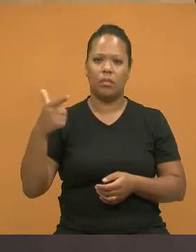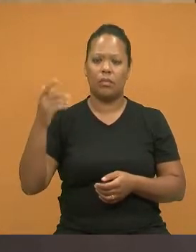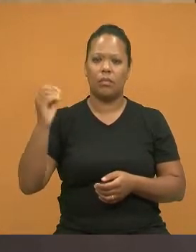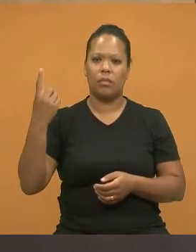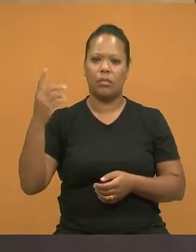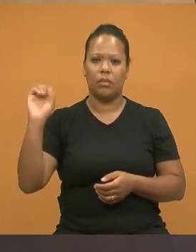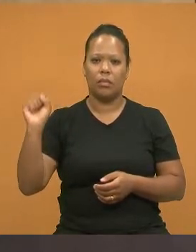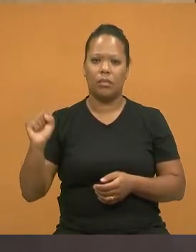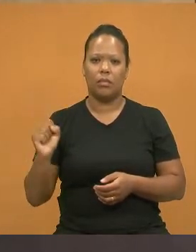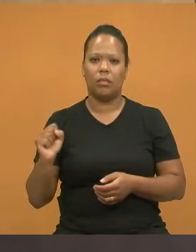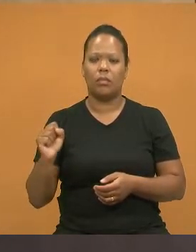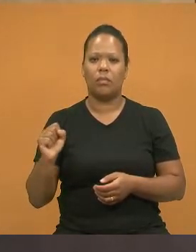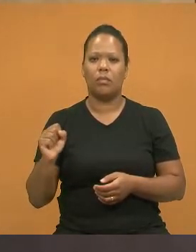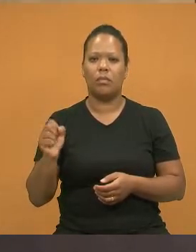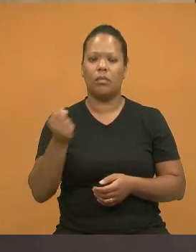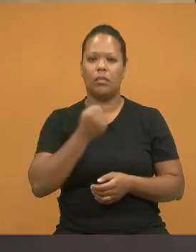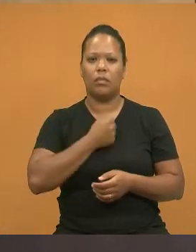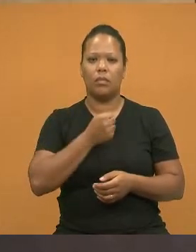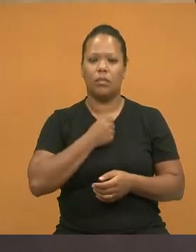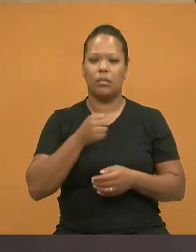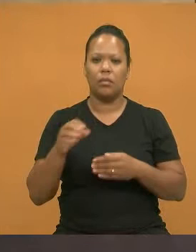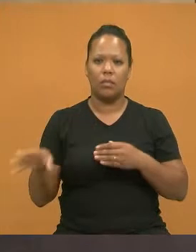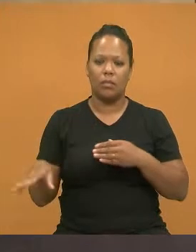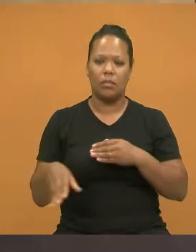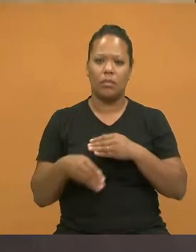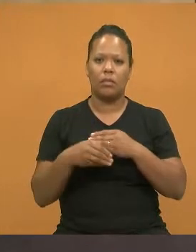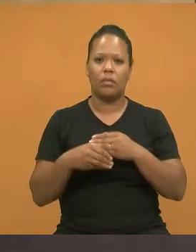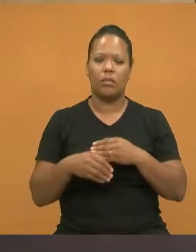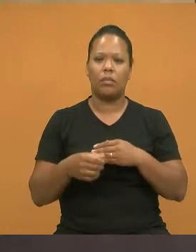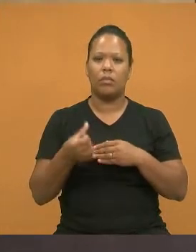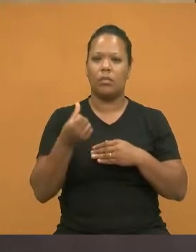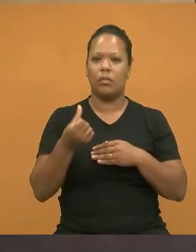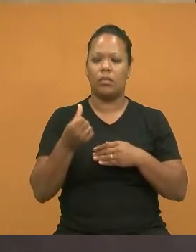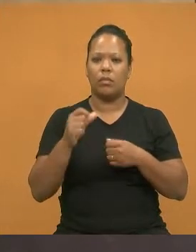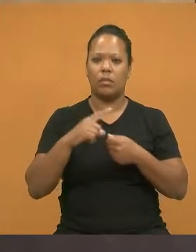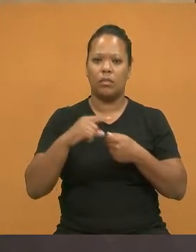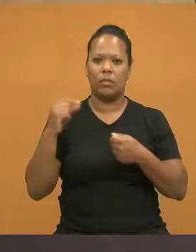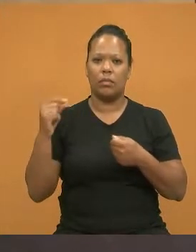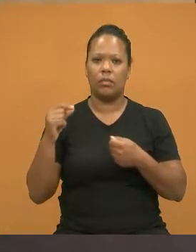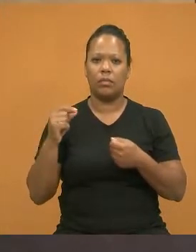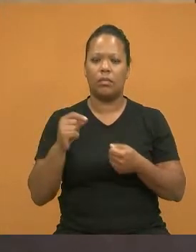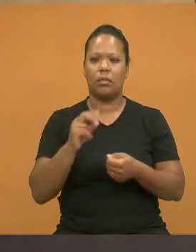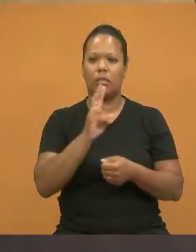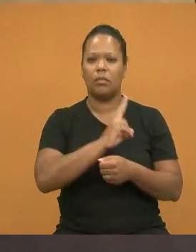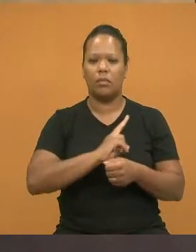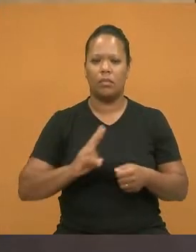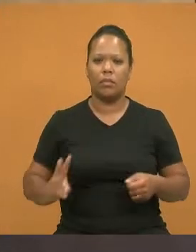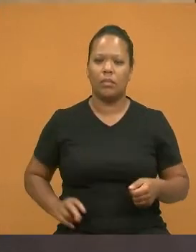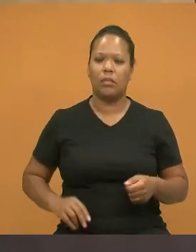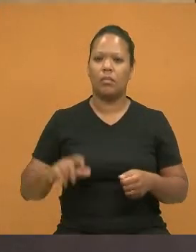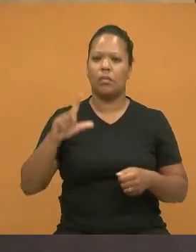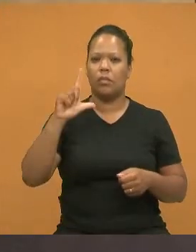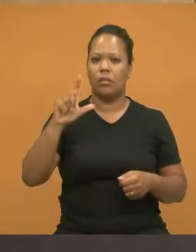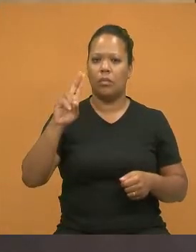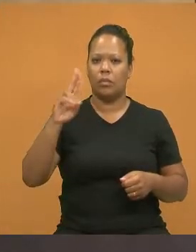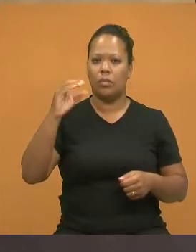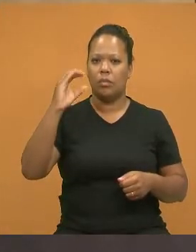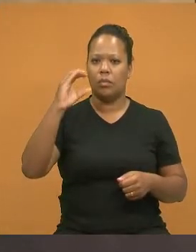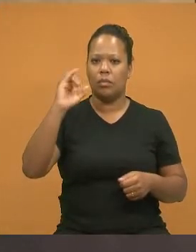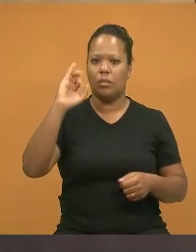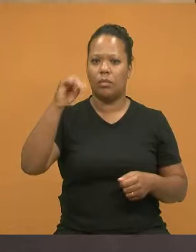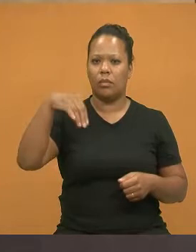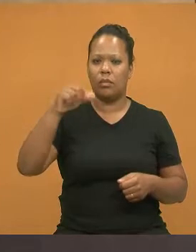43/2018 fica renumerado para artigo 6º. Autoria, vereadora Lucimar Ponciano.